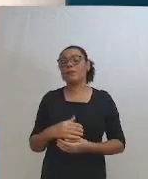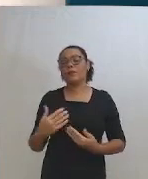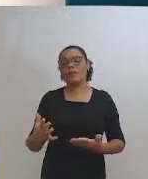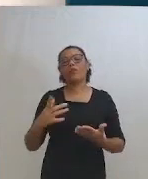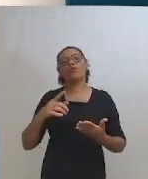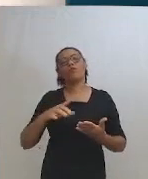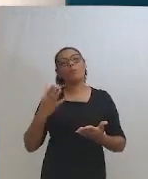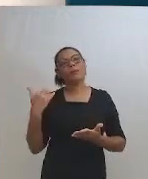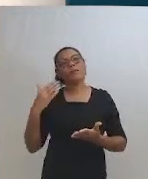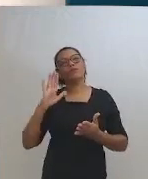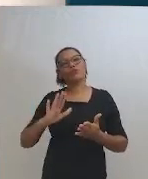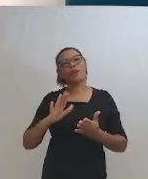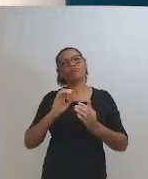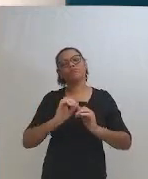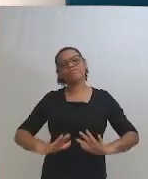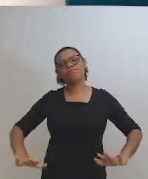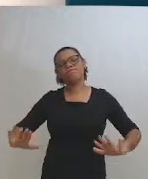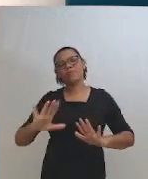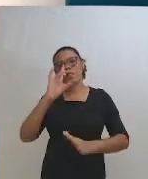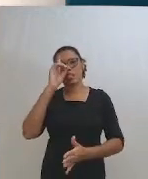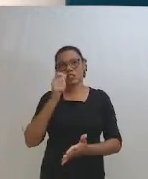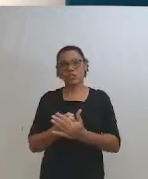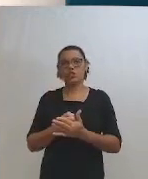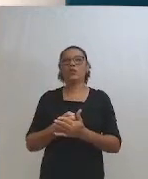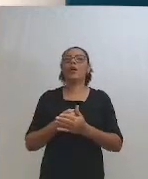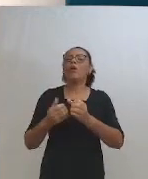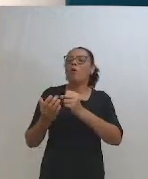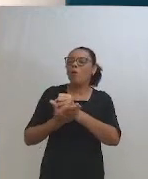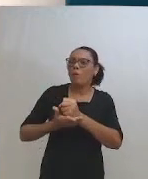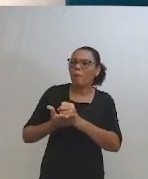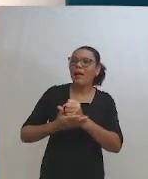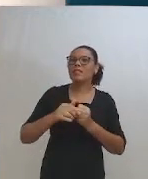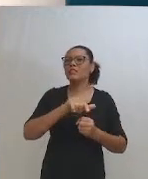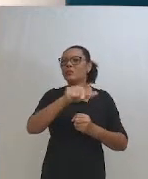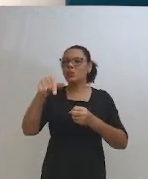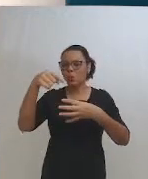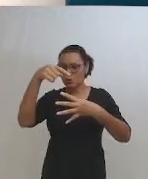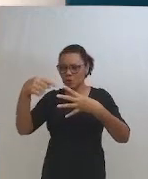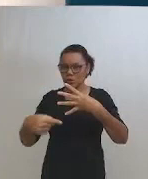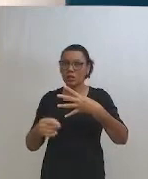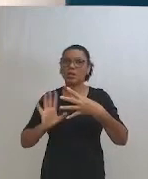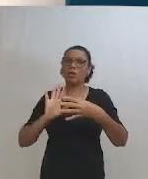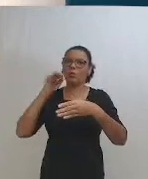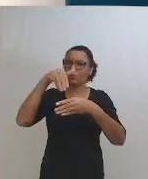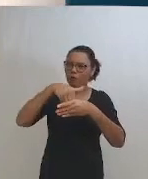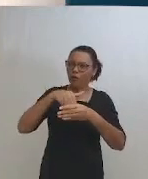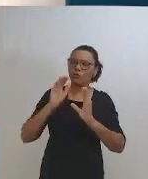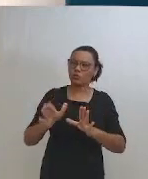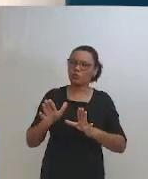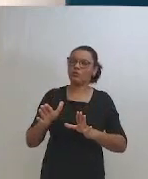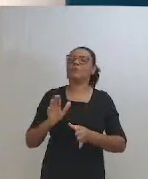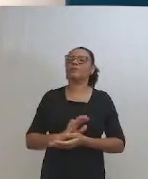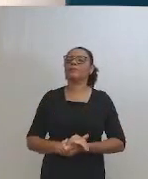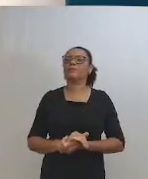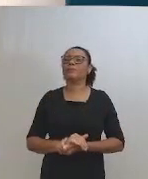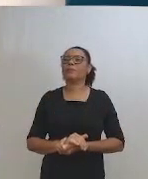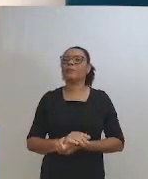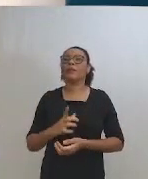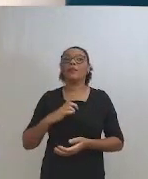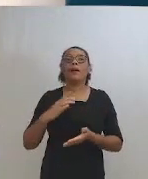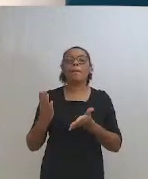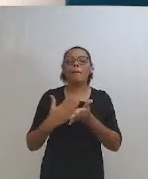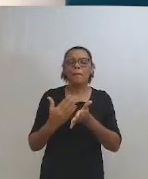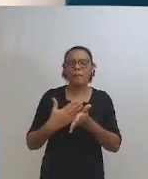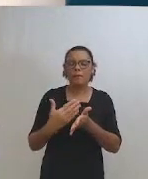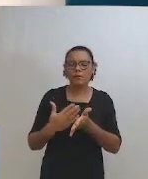aí em todos os precedentes que eu também colecionei no voto, que está agora à página 8